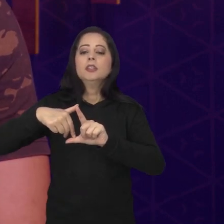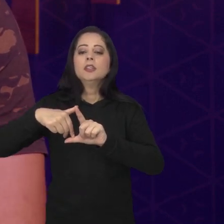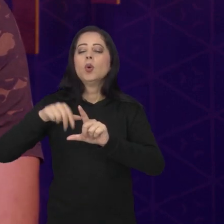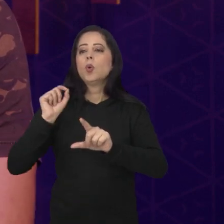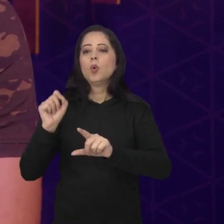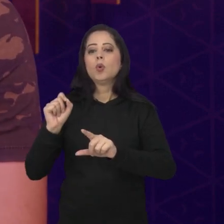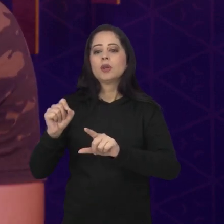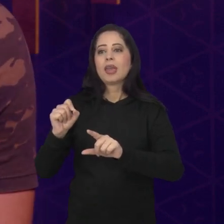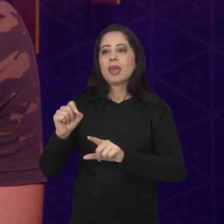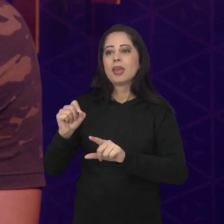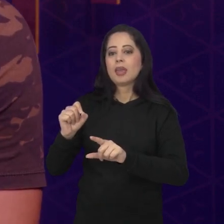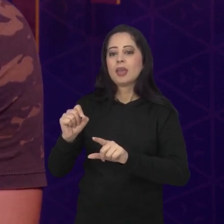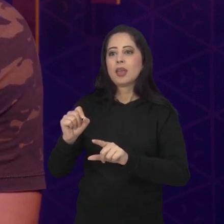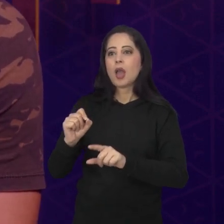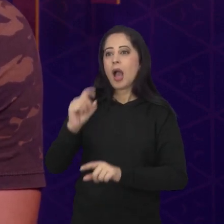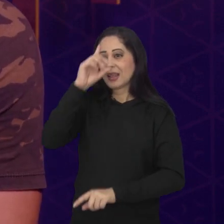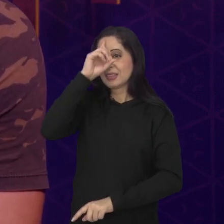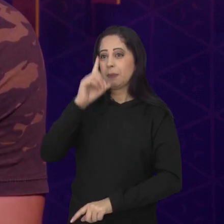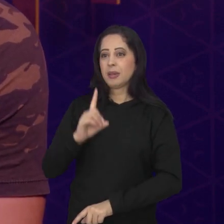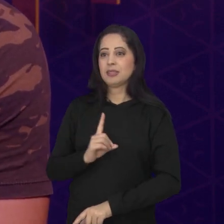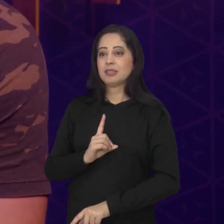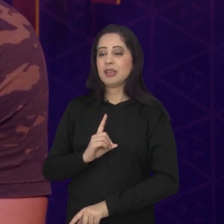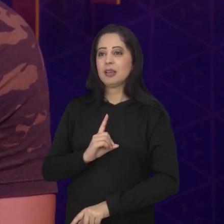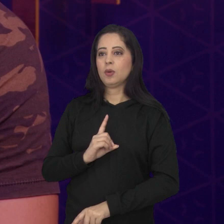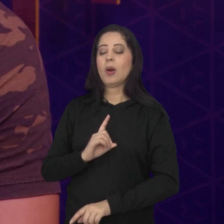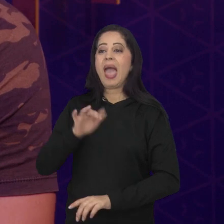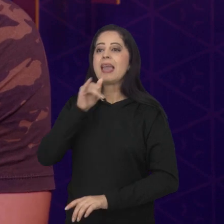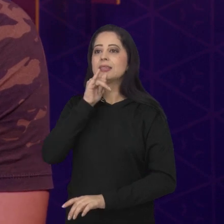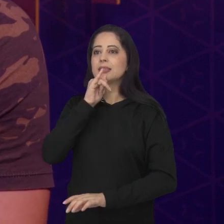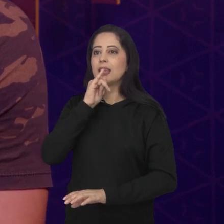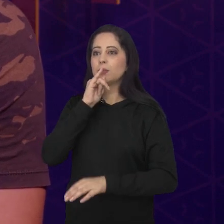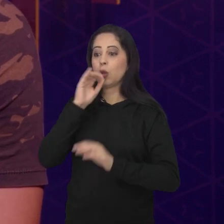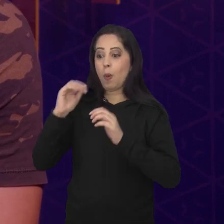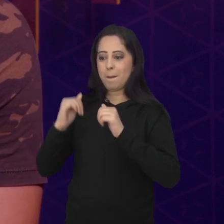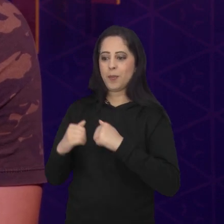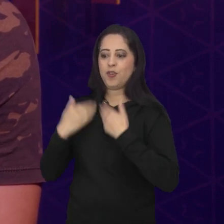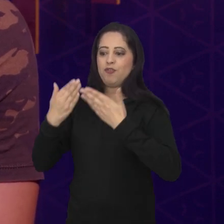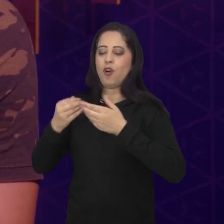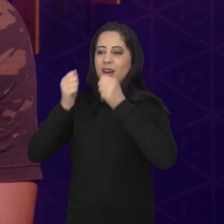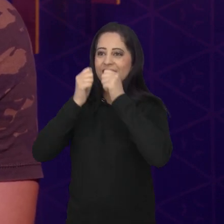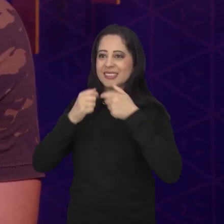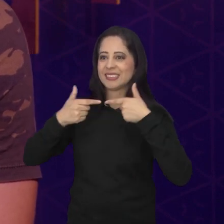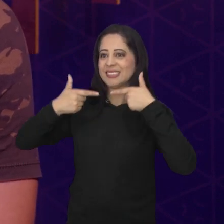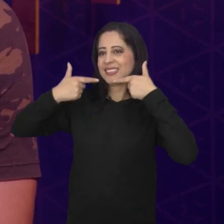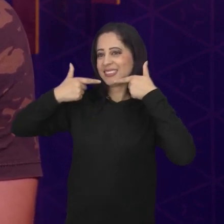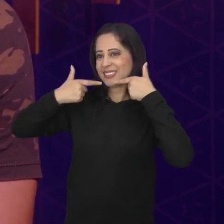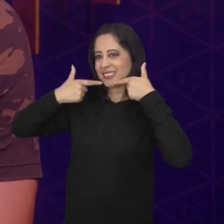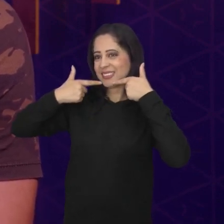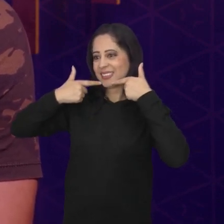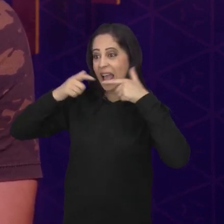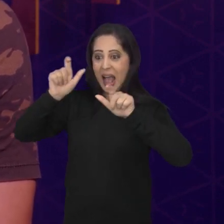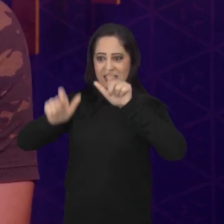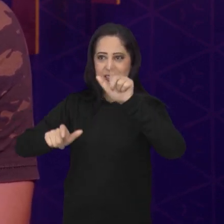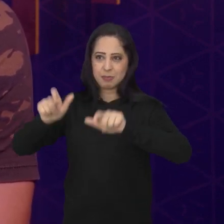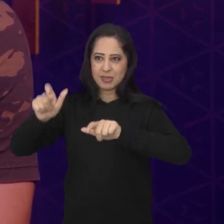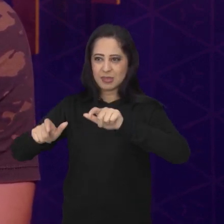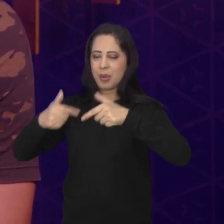Jujutsu Kaisen, que ele fala sobre depressão sorridente. Então, assim, muitas vezes